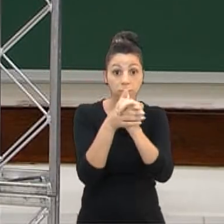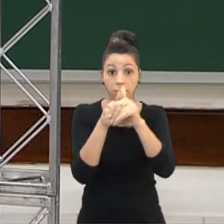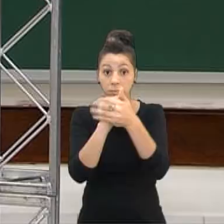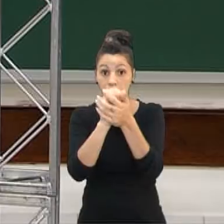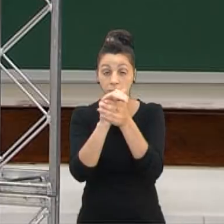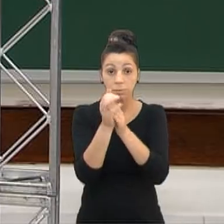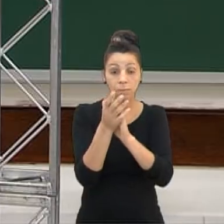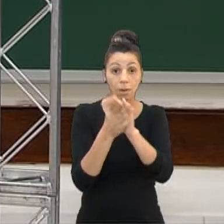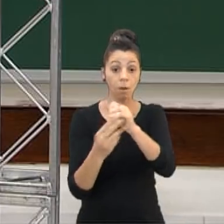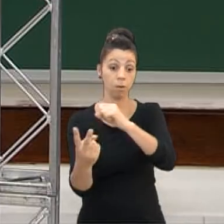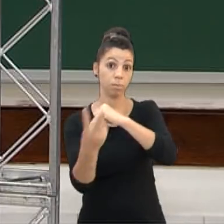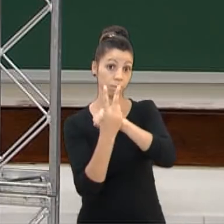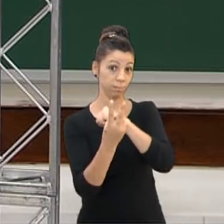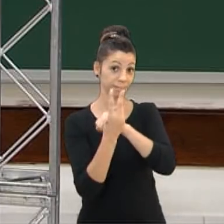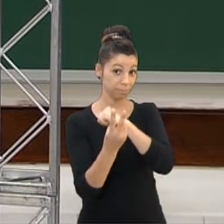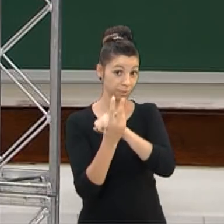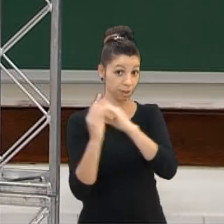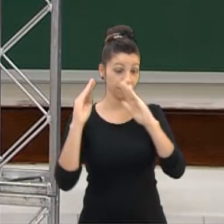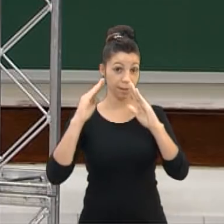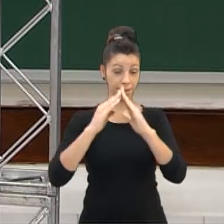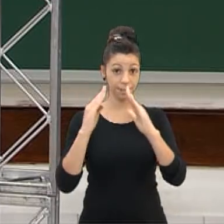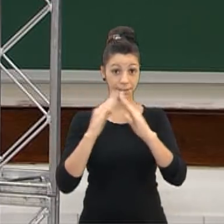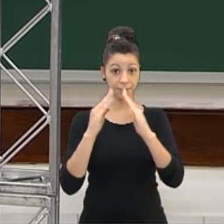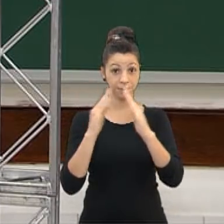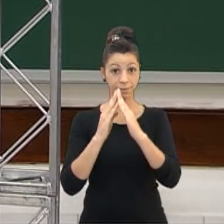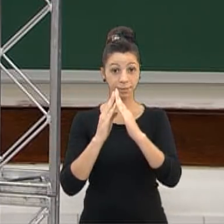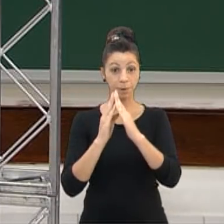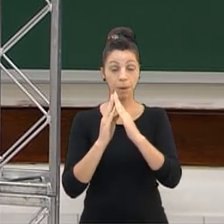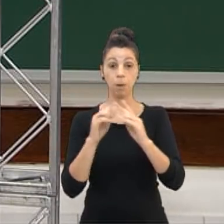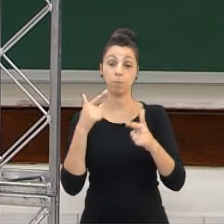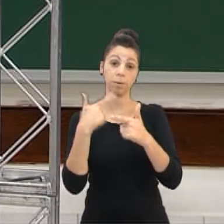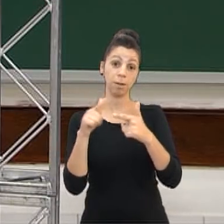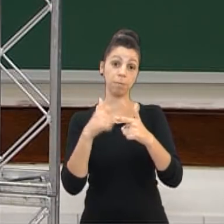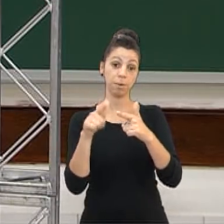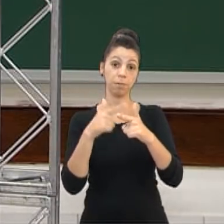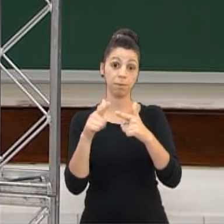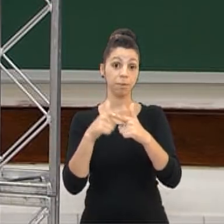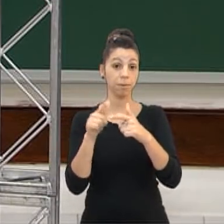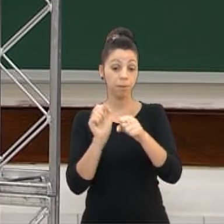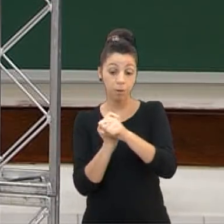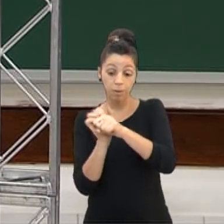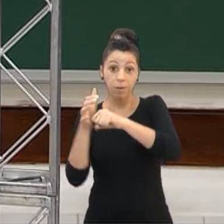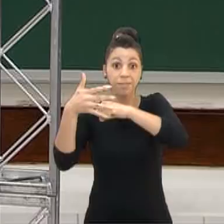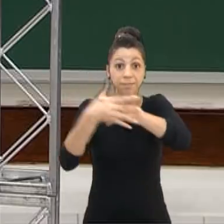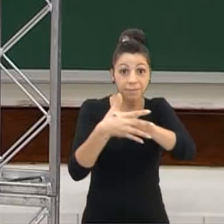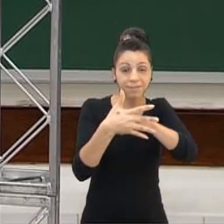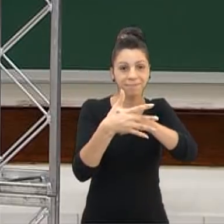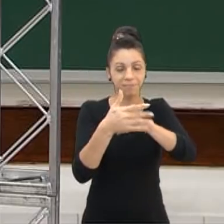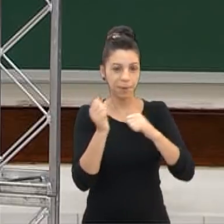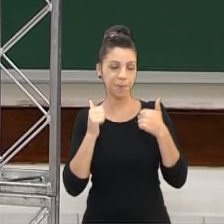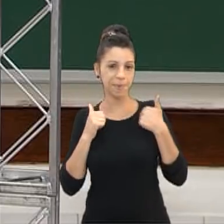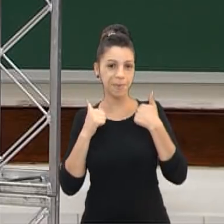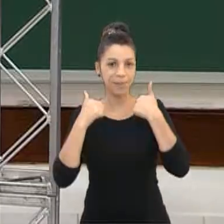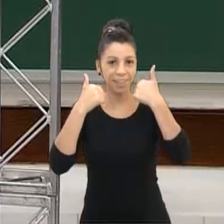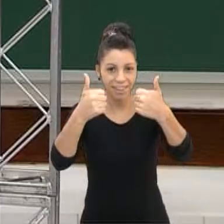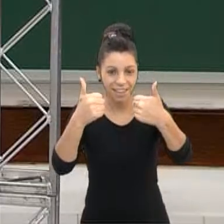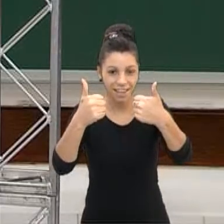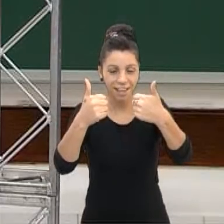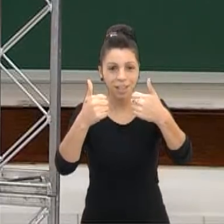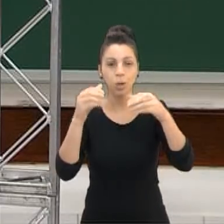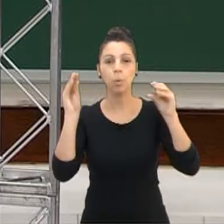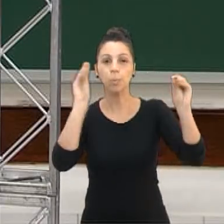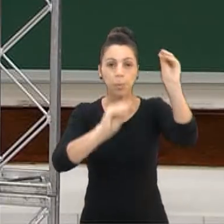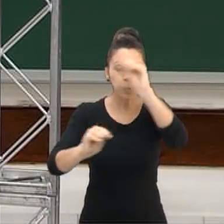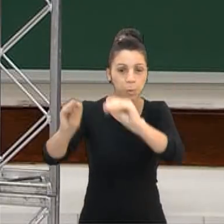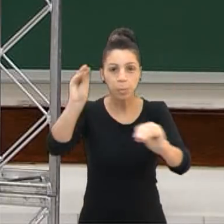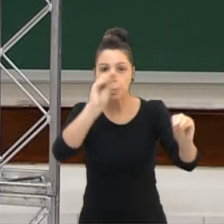mão, se protege aí em casa para não termos problemas com o Covid. Beleza, gente? Grande beijo,